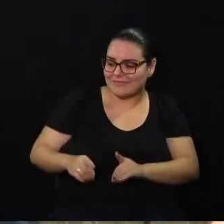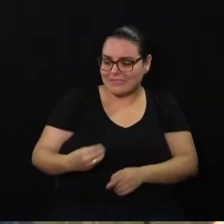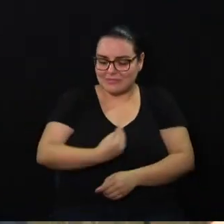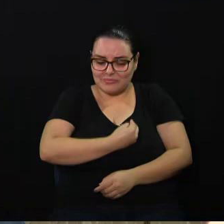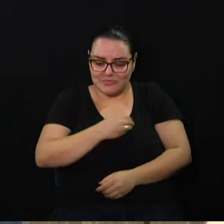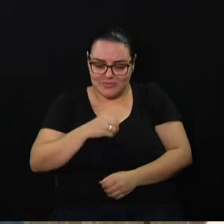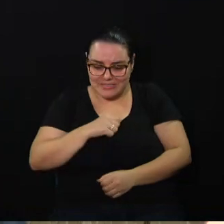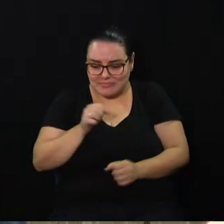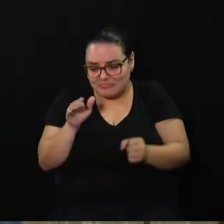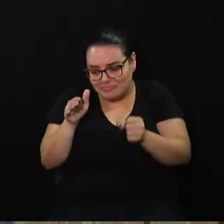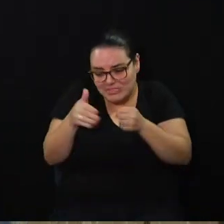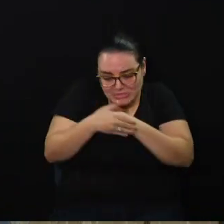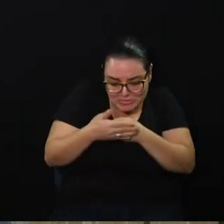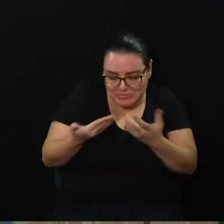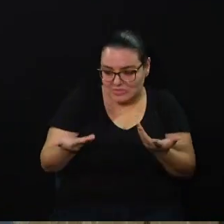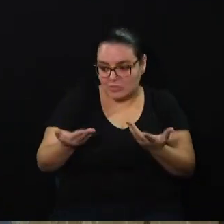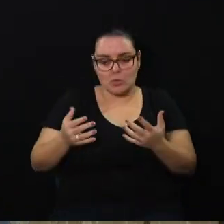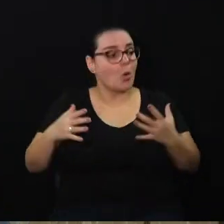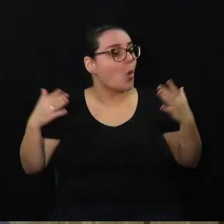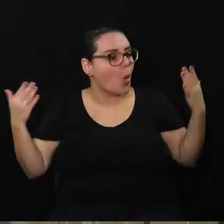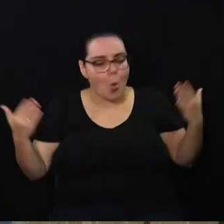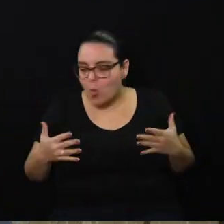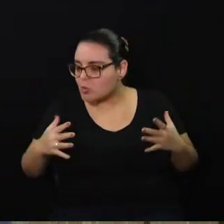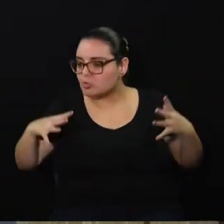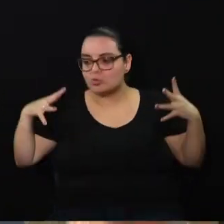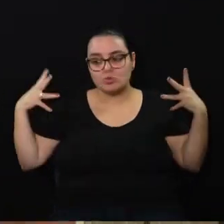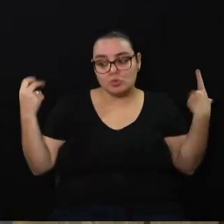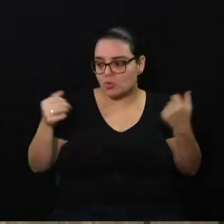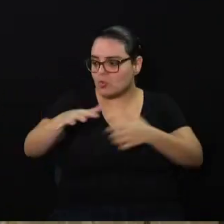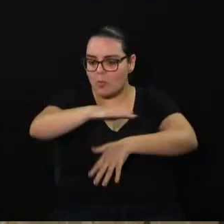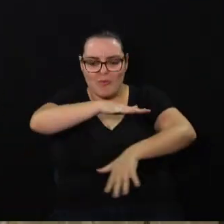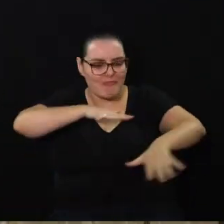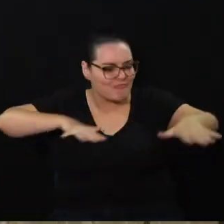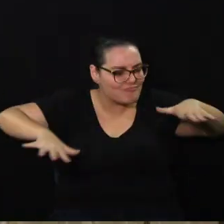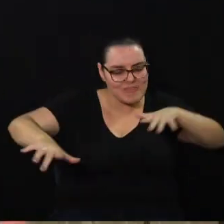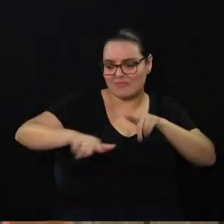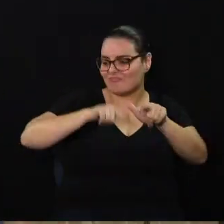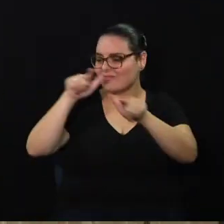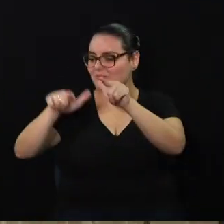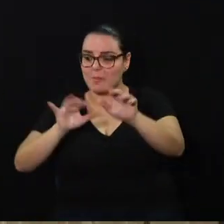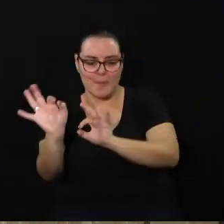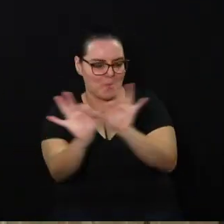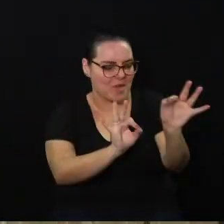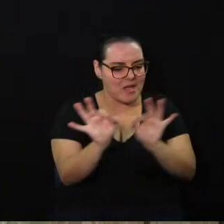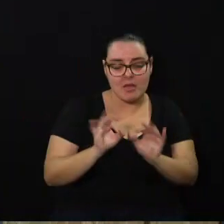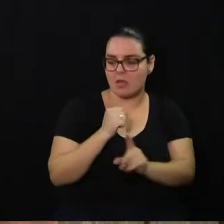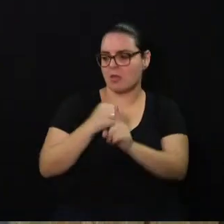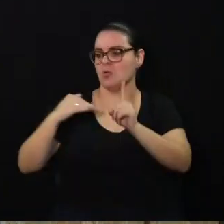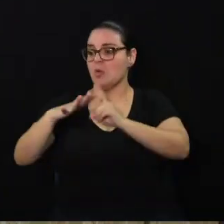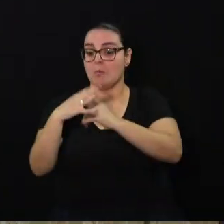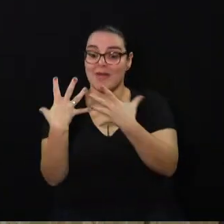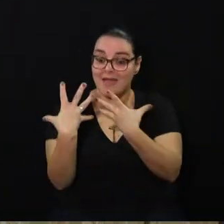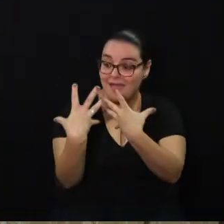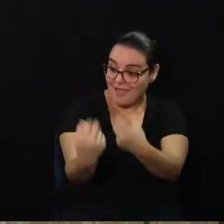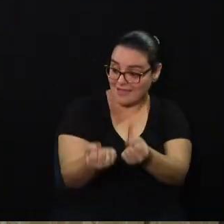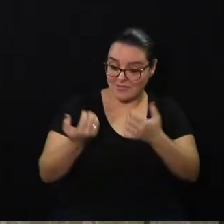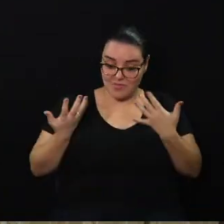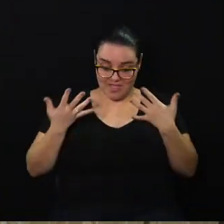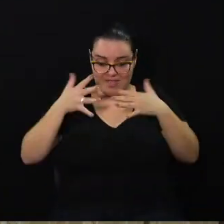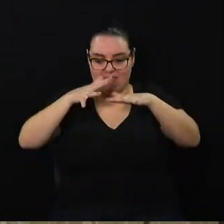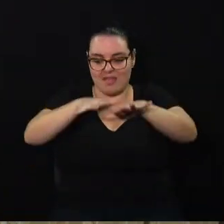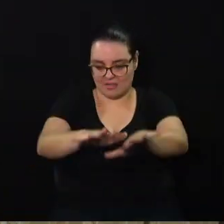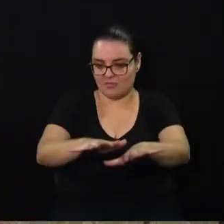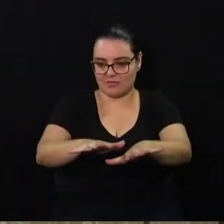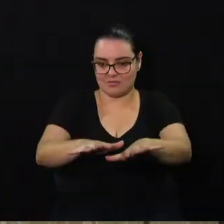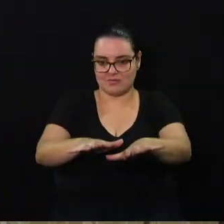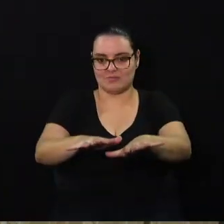da sociedade hoje há todo um movimento de trabalhar e preparar a sociedade para incluir essas pessoas no dia